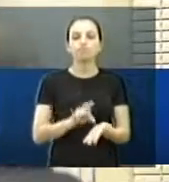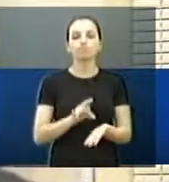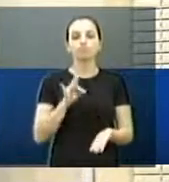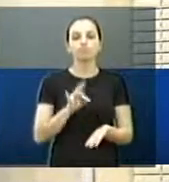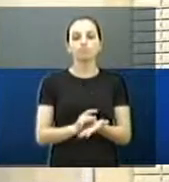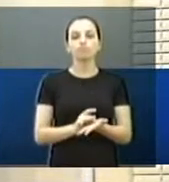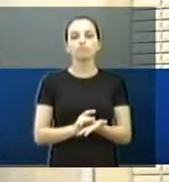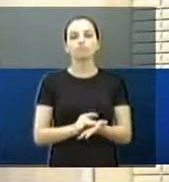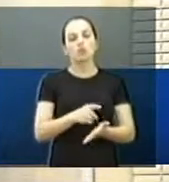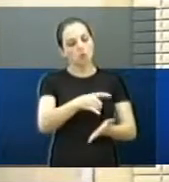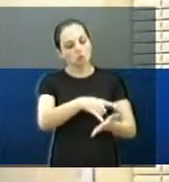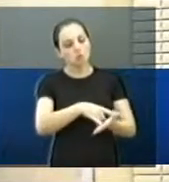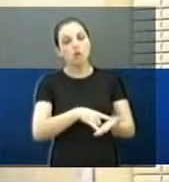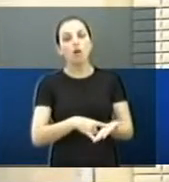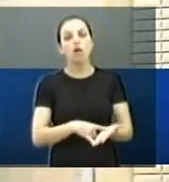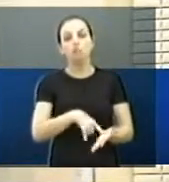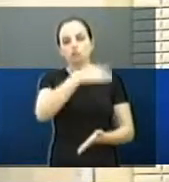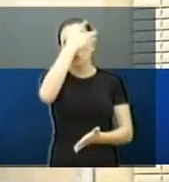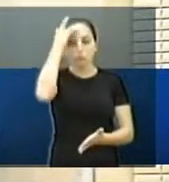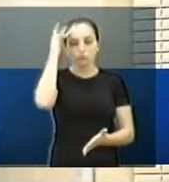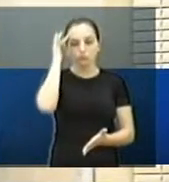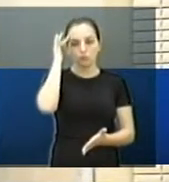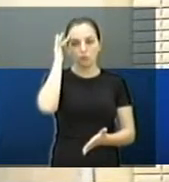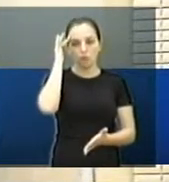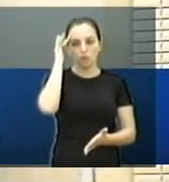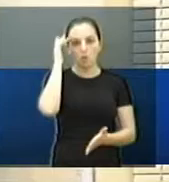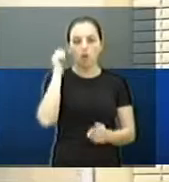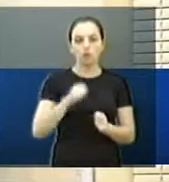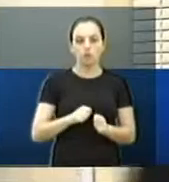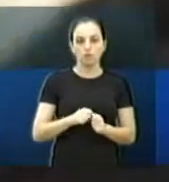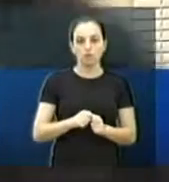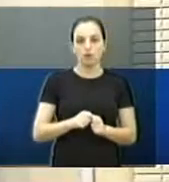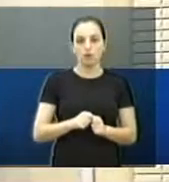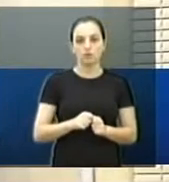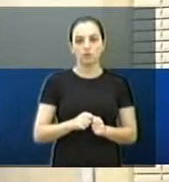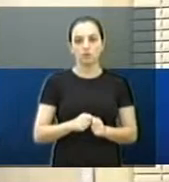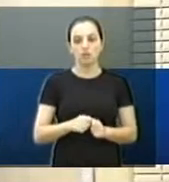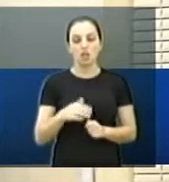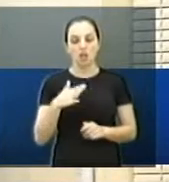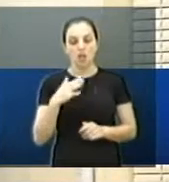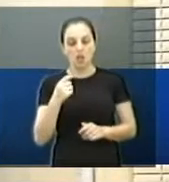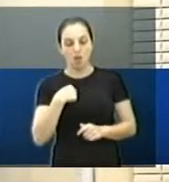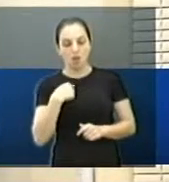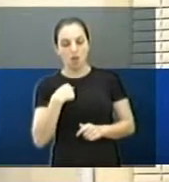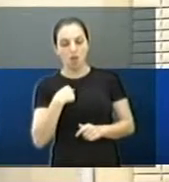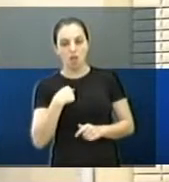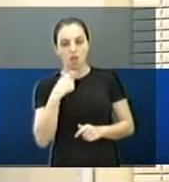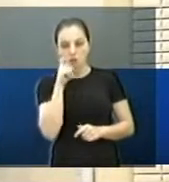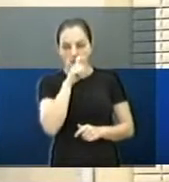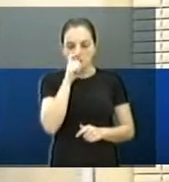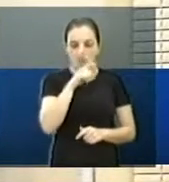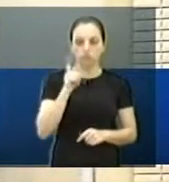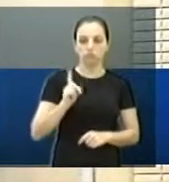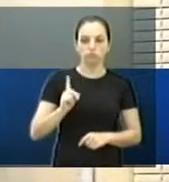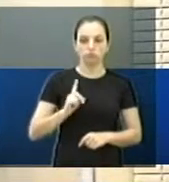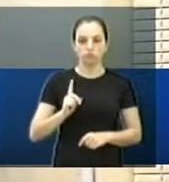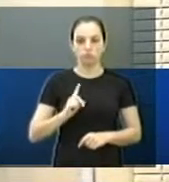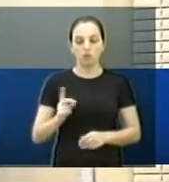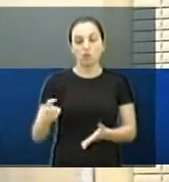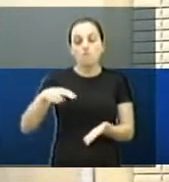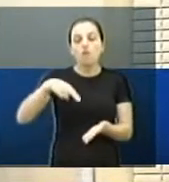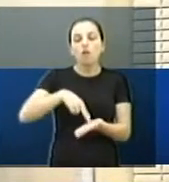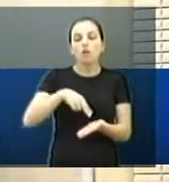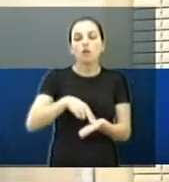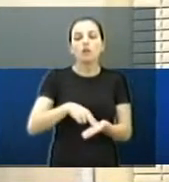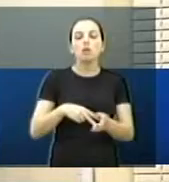foi realmente o laudo do perito. E não foi eu que falei em verdades. Eu não venho aqui nesse espaço para